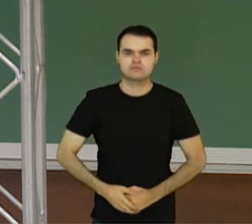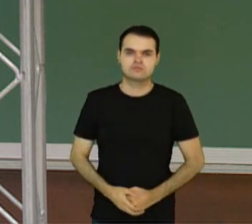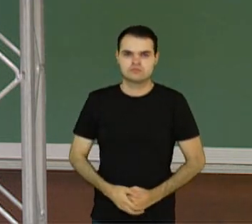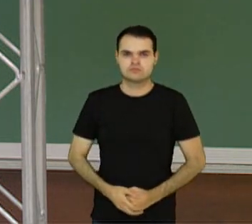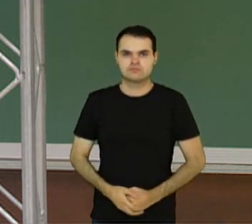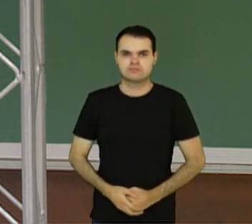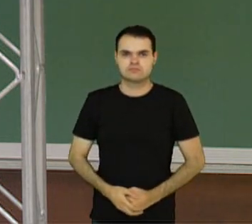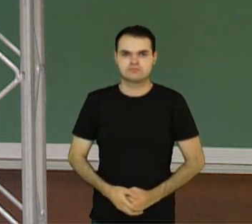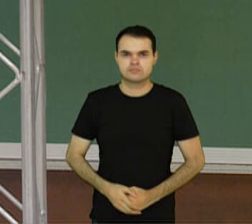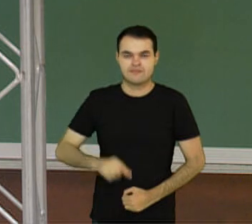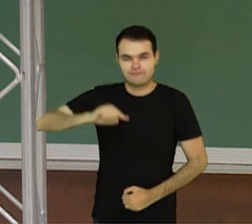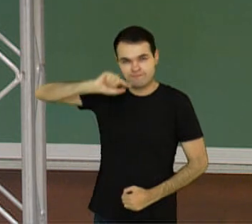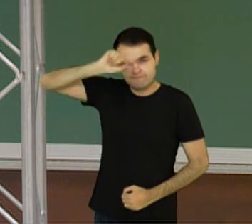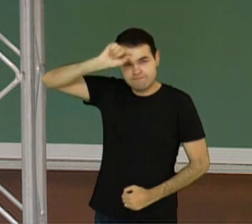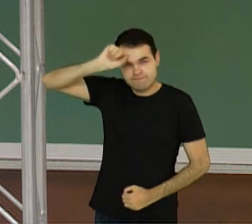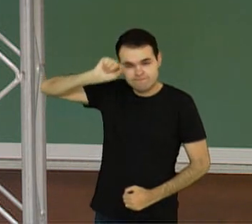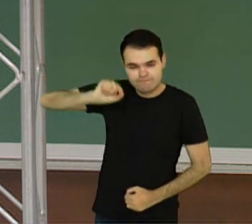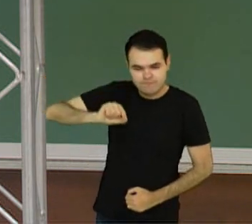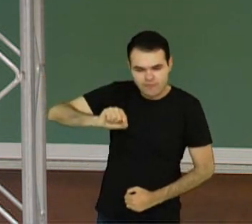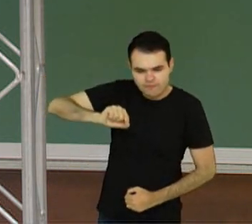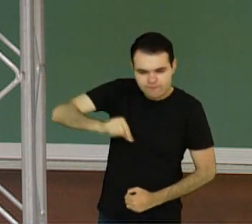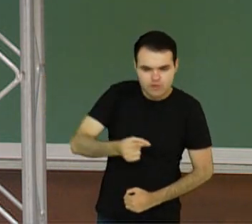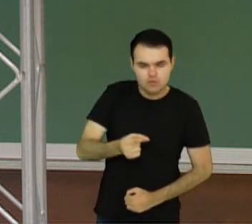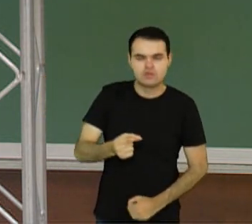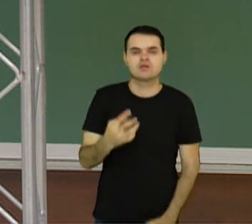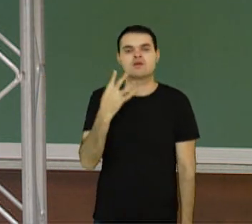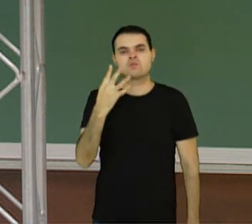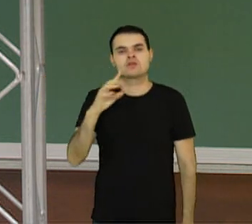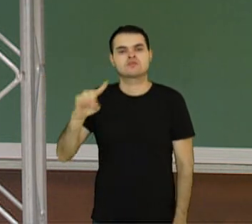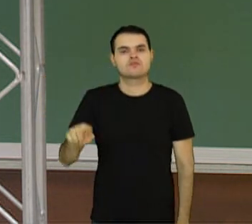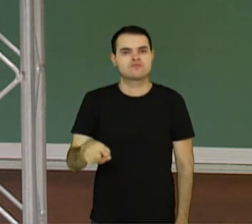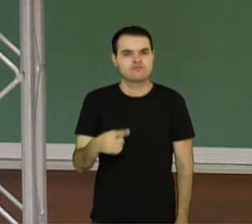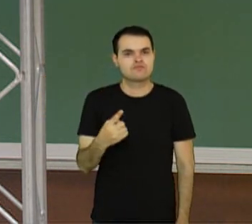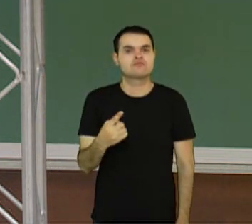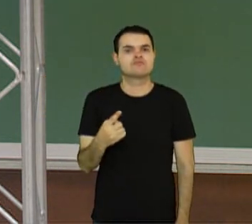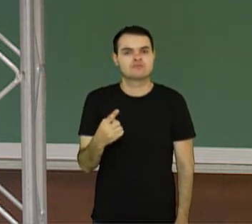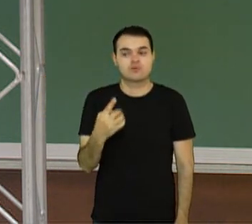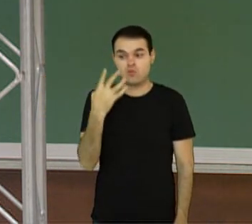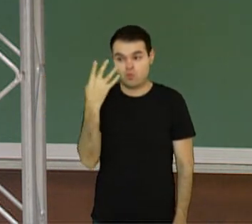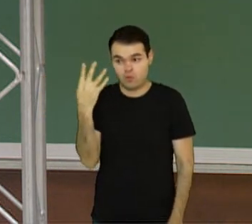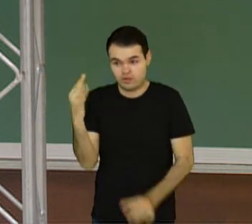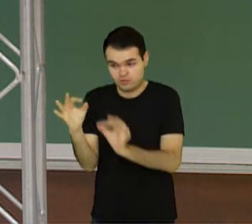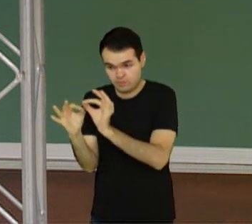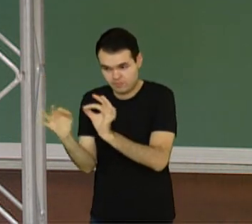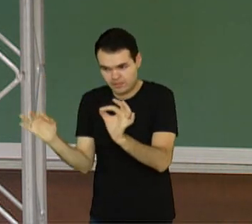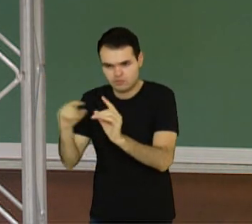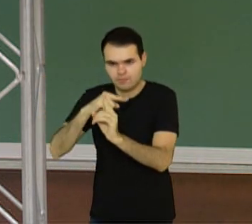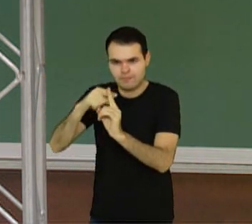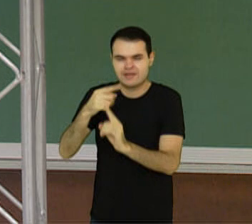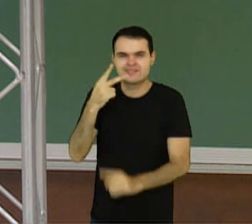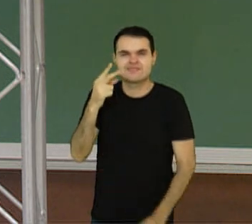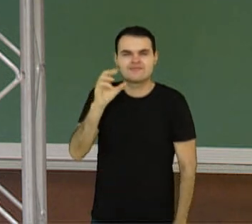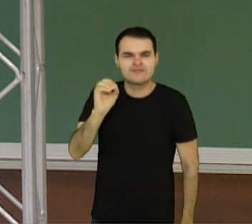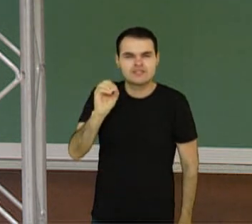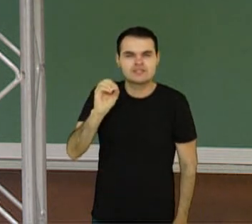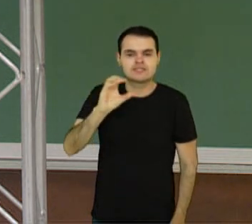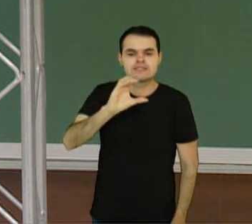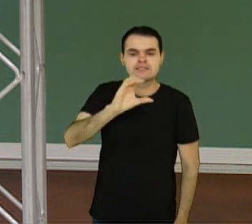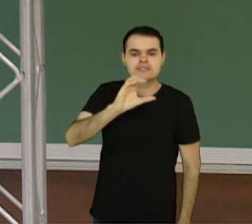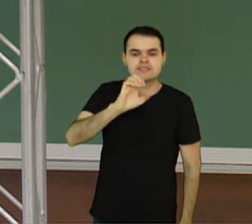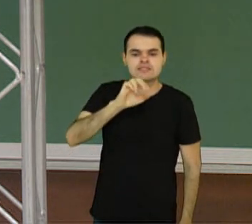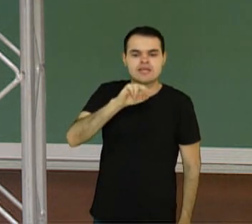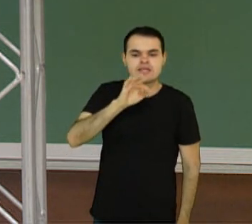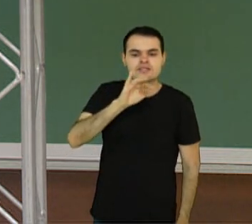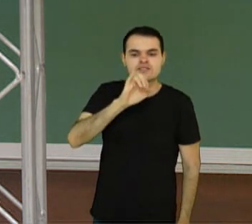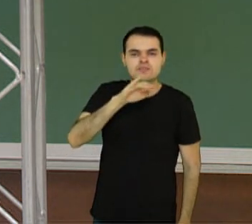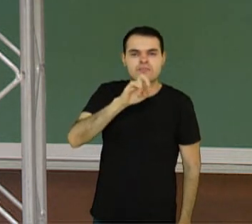eu abaixo a minha vírgula. Então eu vou precisar de 4 metros de tecido mais 20 centímetros